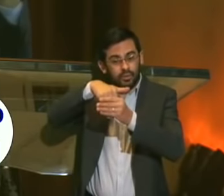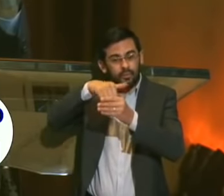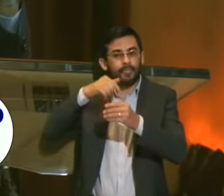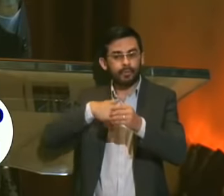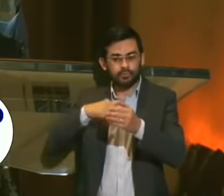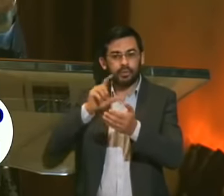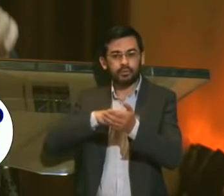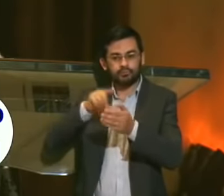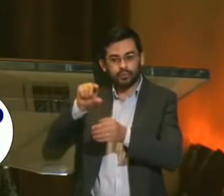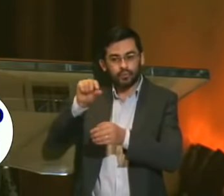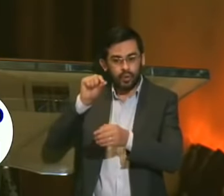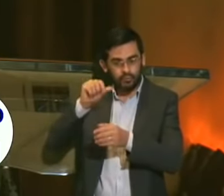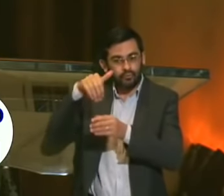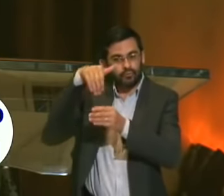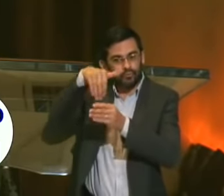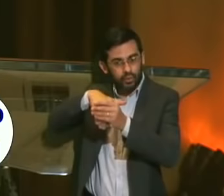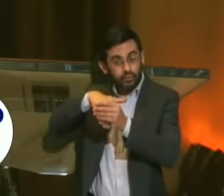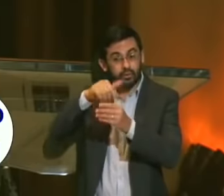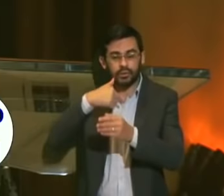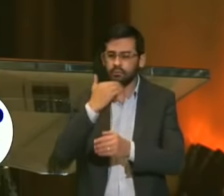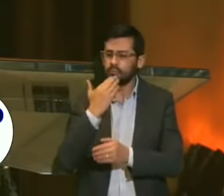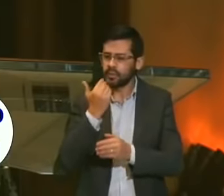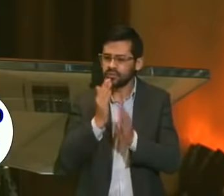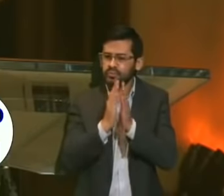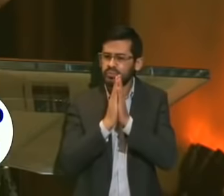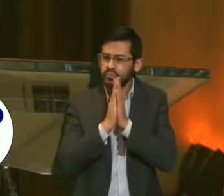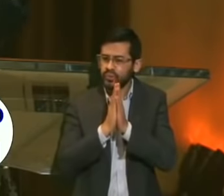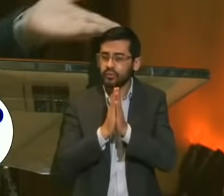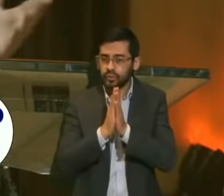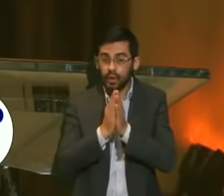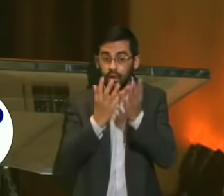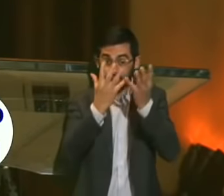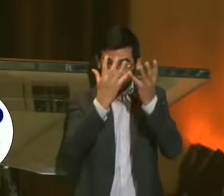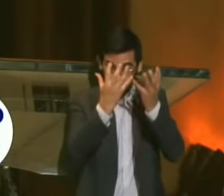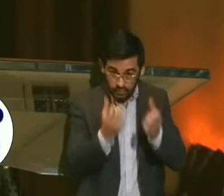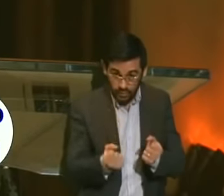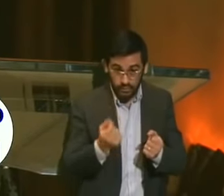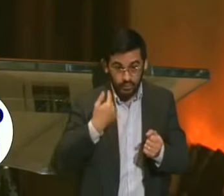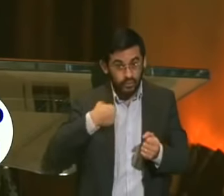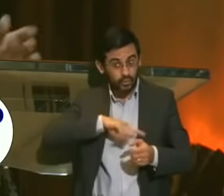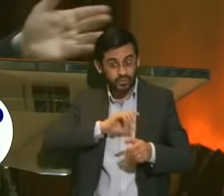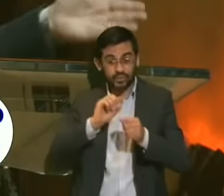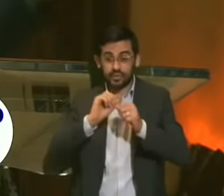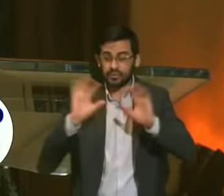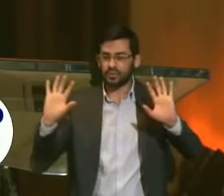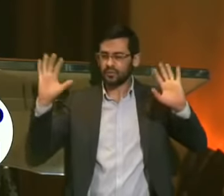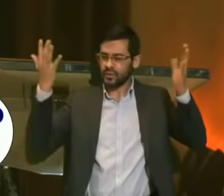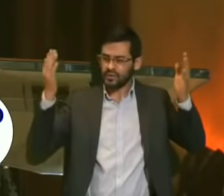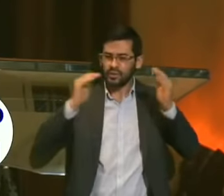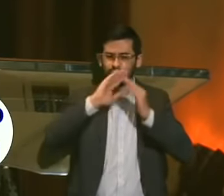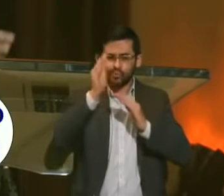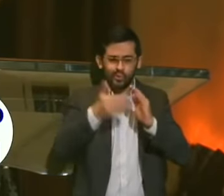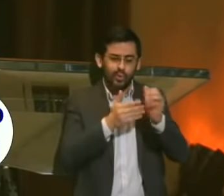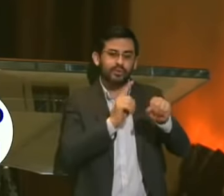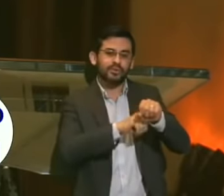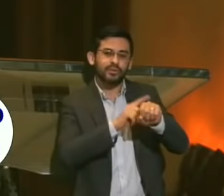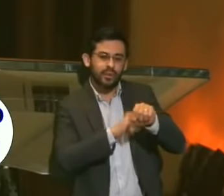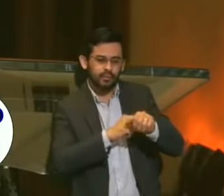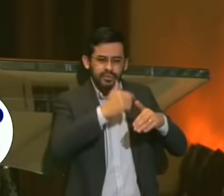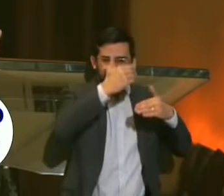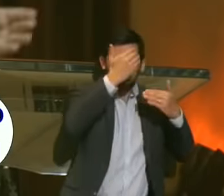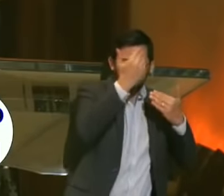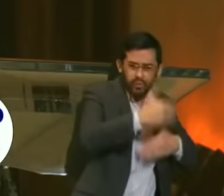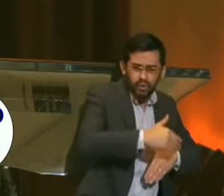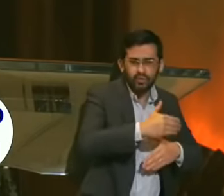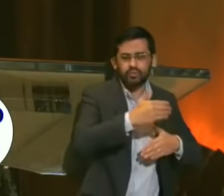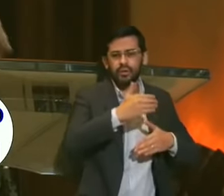você vota, e eu peço que você vote autorizando para a gente fazer essa festa, né? Depois de todo esse período de prova,